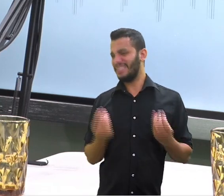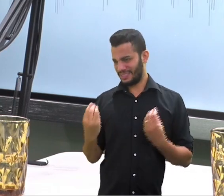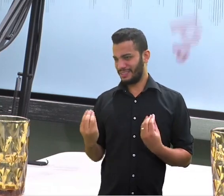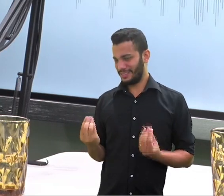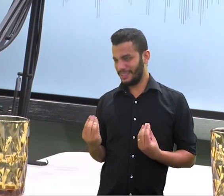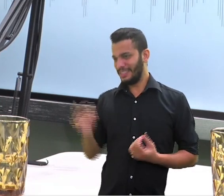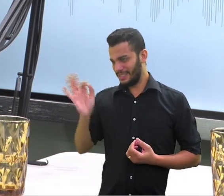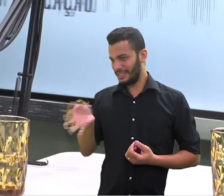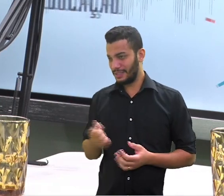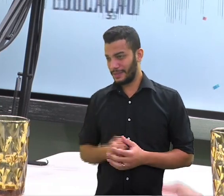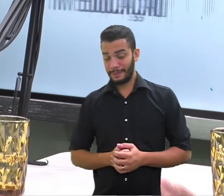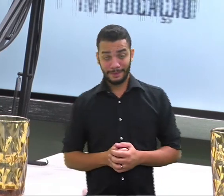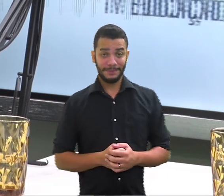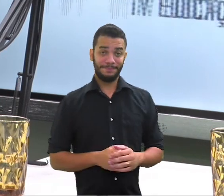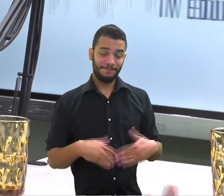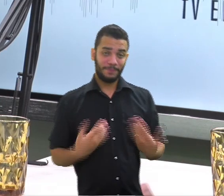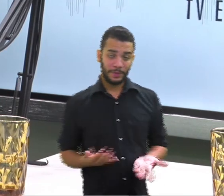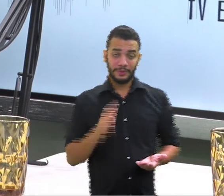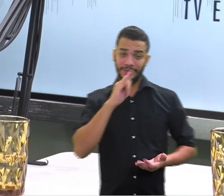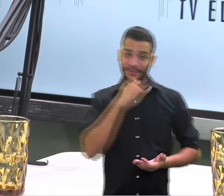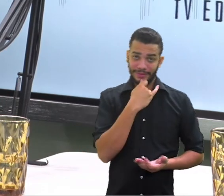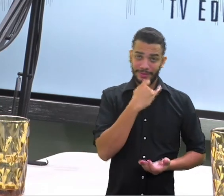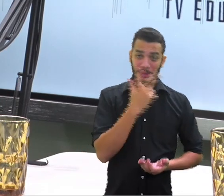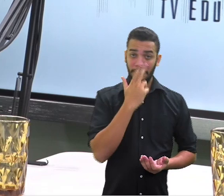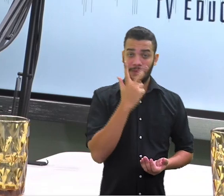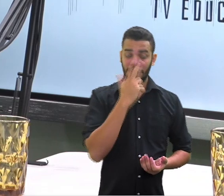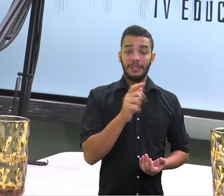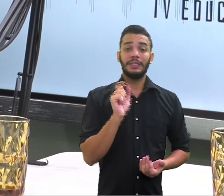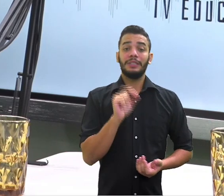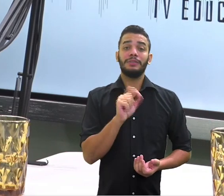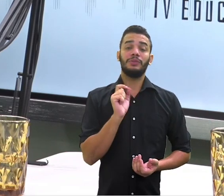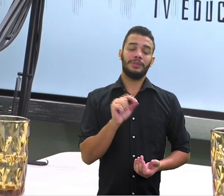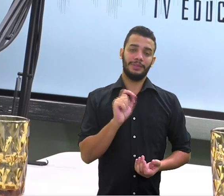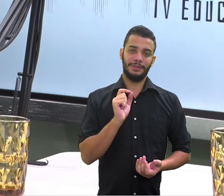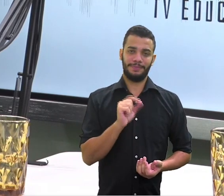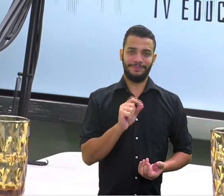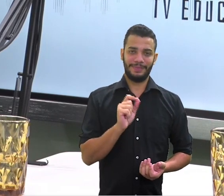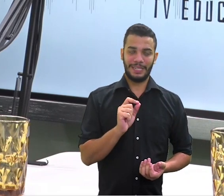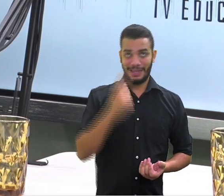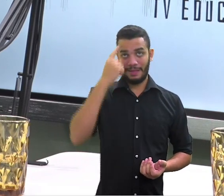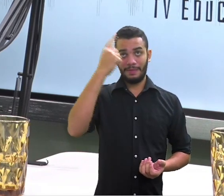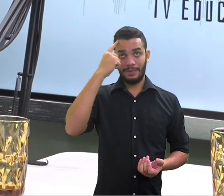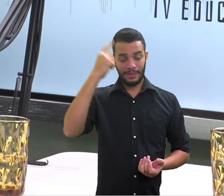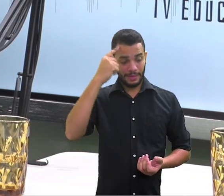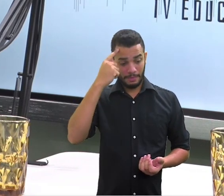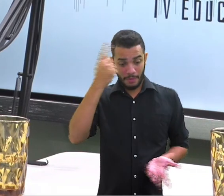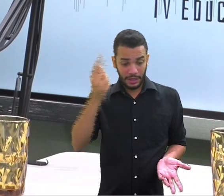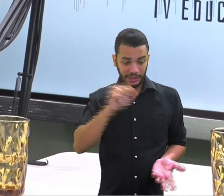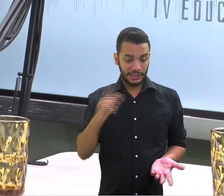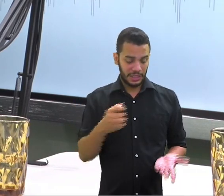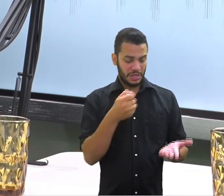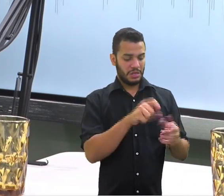não paguei. As pessoas, primeiro, elas têm desconhecimento da lei. Uma vez que você destrói um